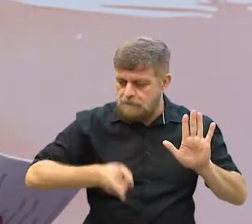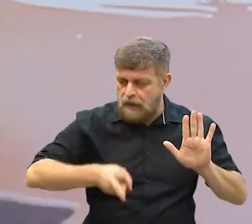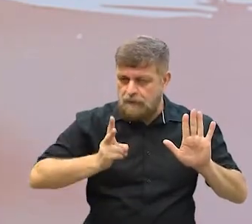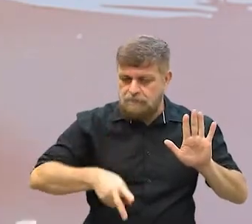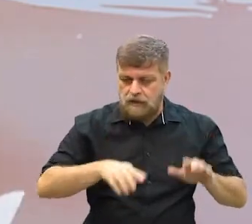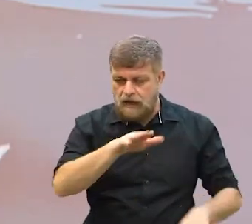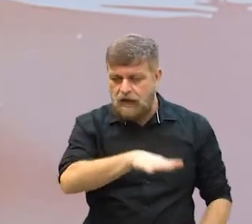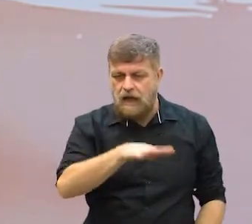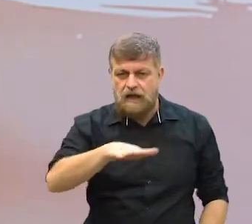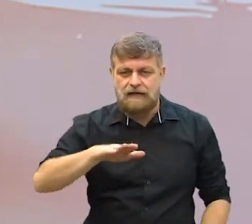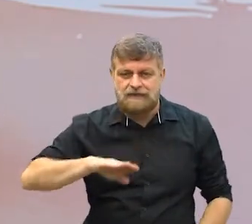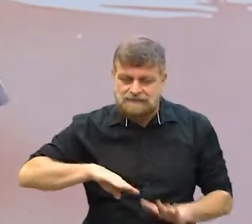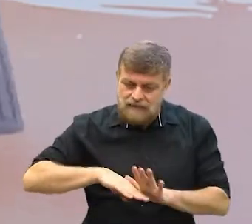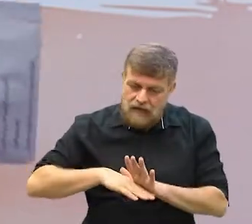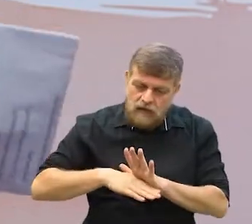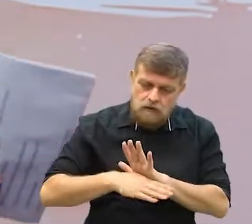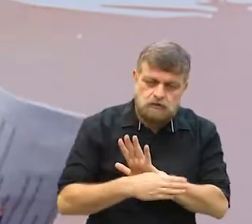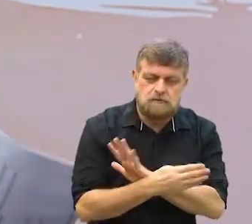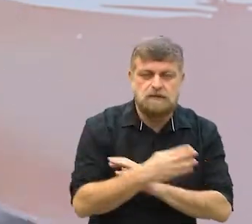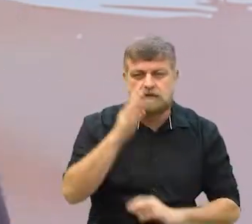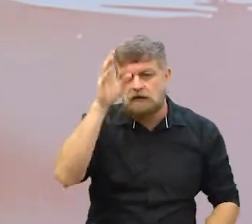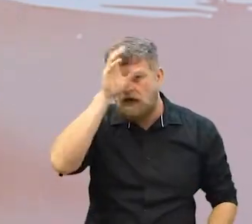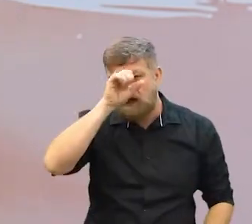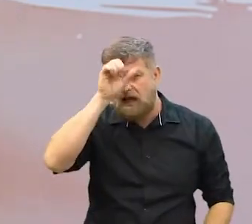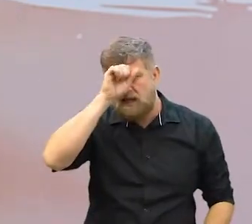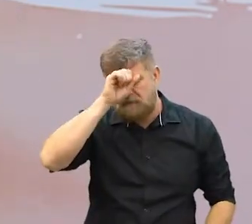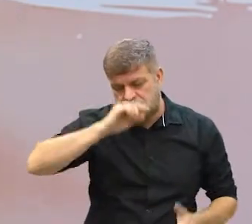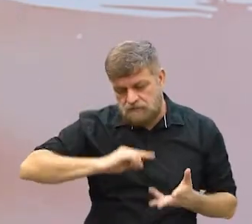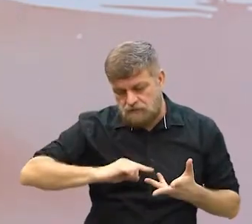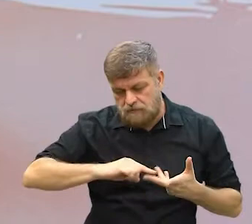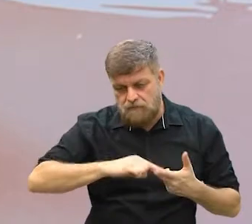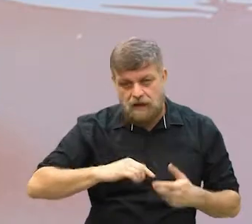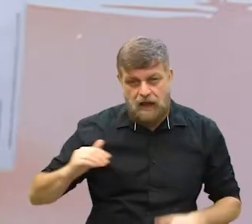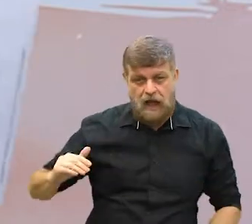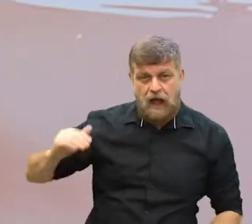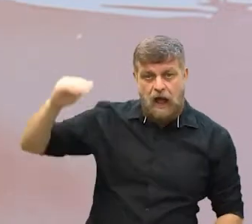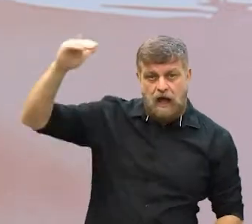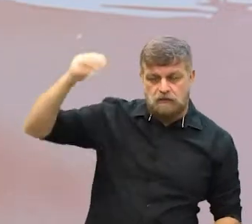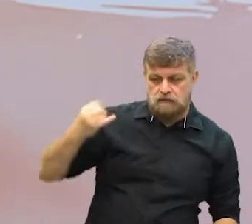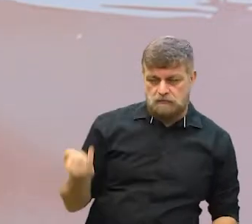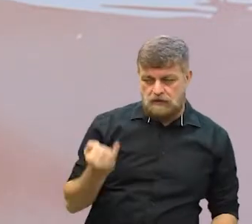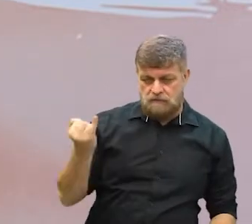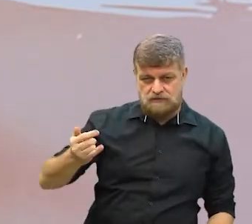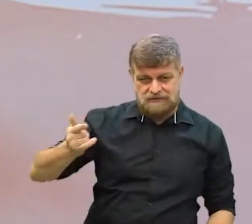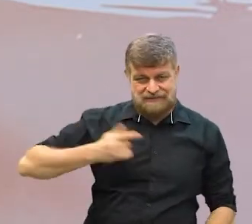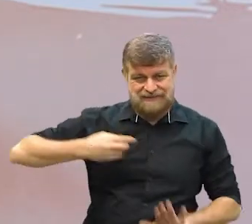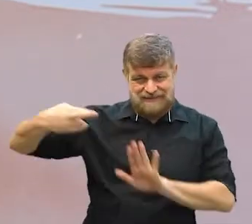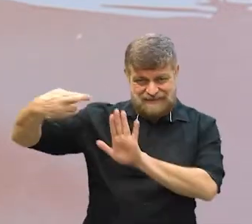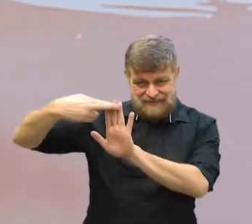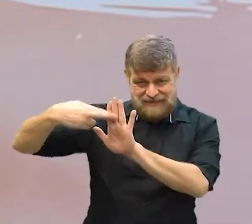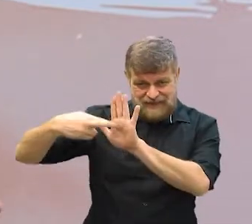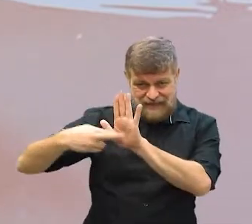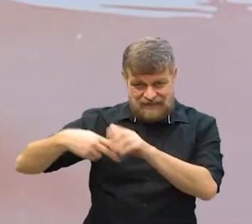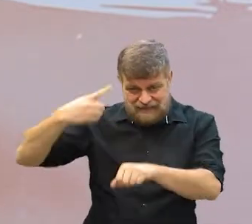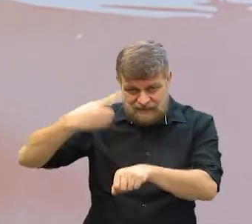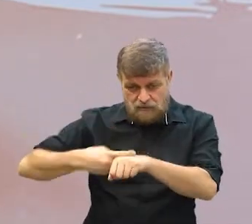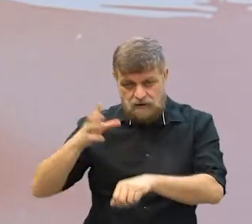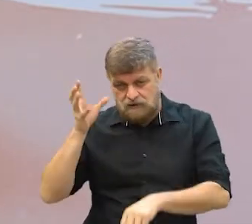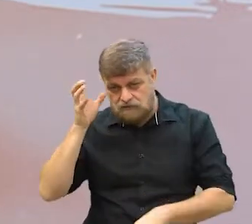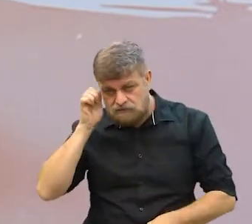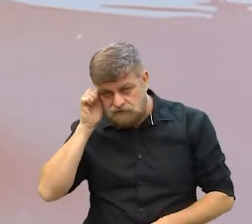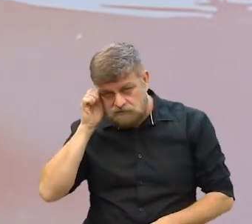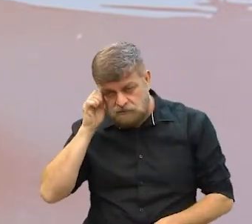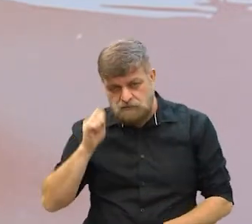para a criança, para ela ir aprendendo tudo que tem que ser feito. Adulto também é importante ter essa rotina,